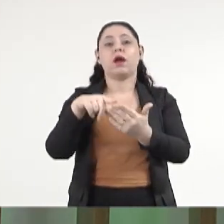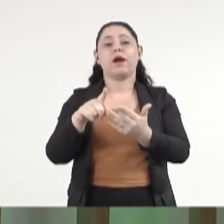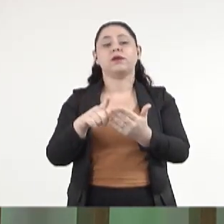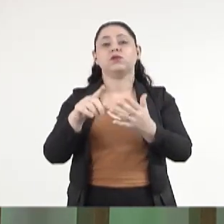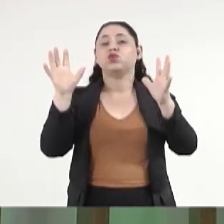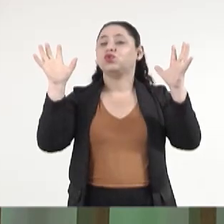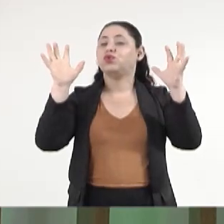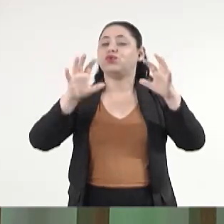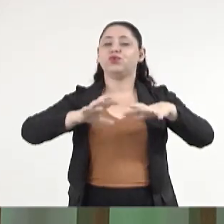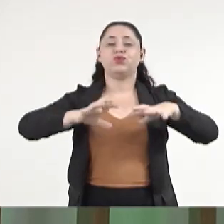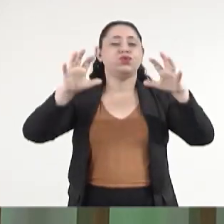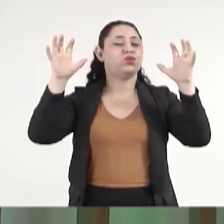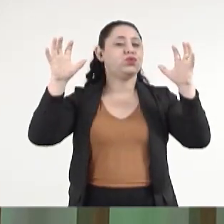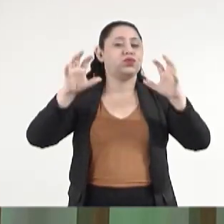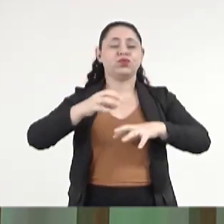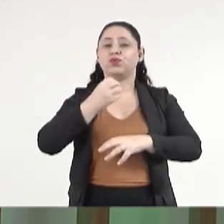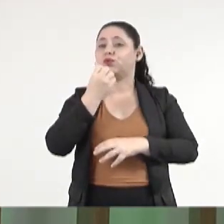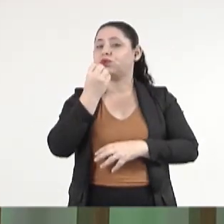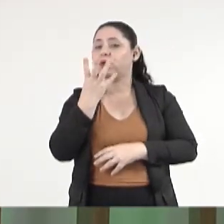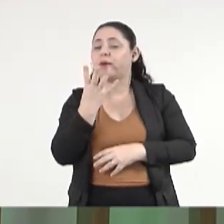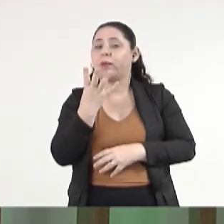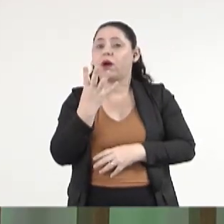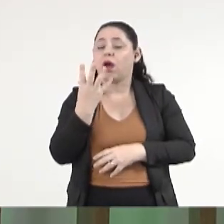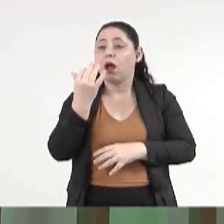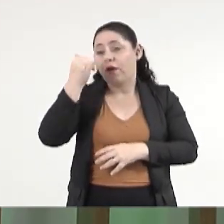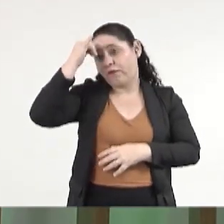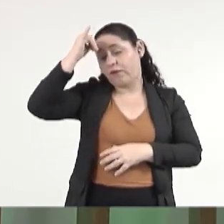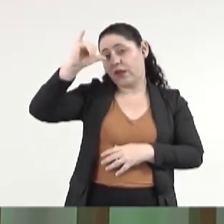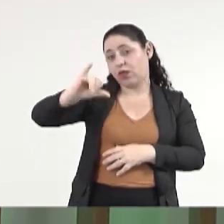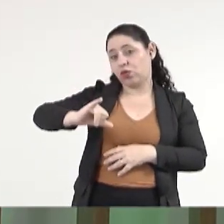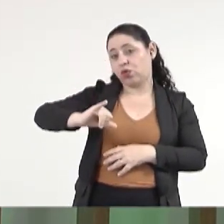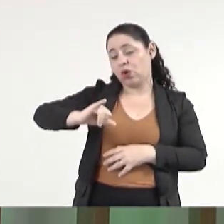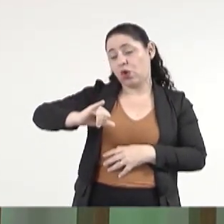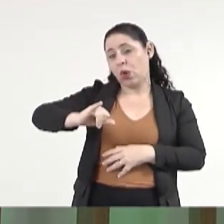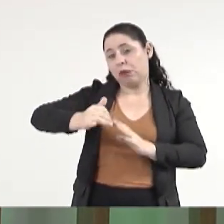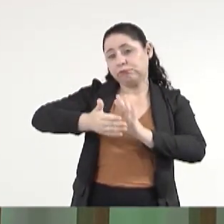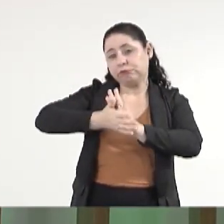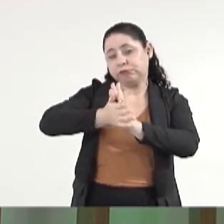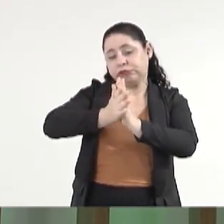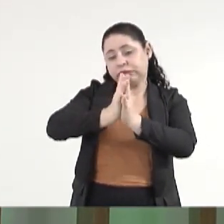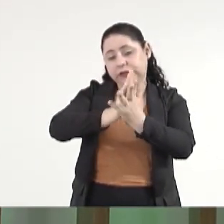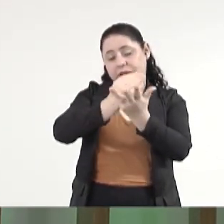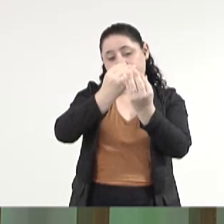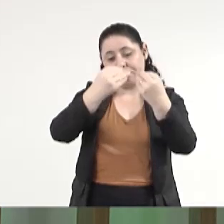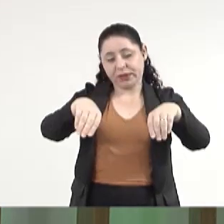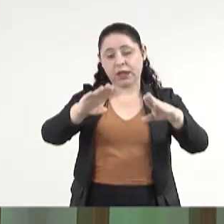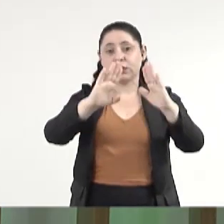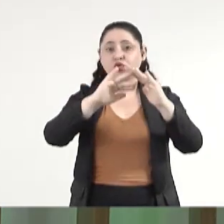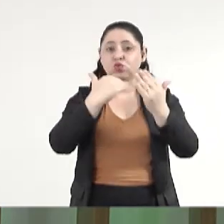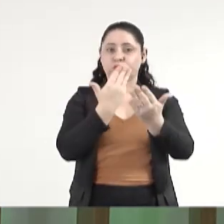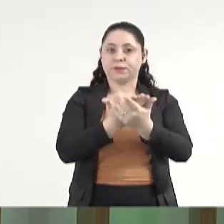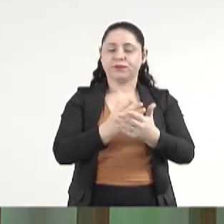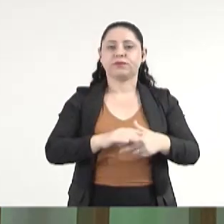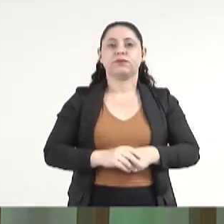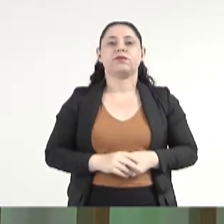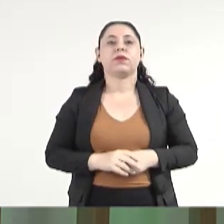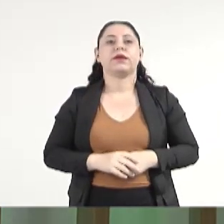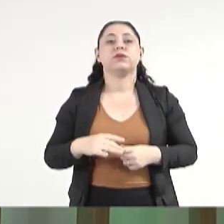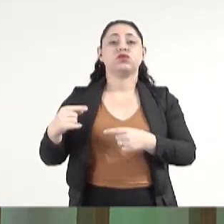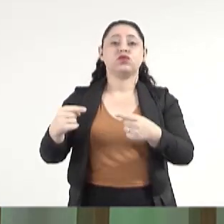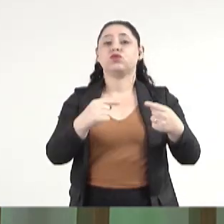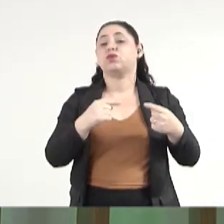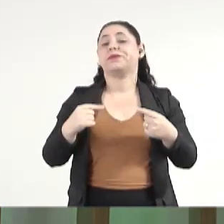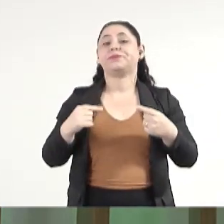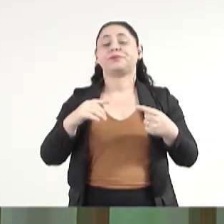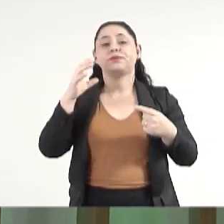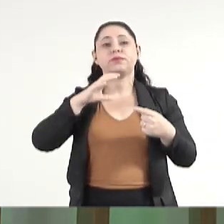que uma chuva abençoada, a senhora tem inclusive usou esse termo, né, evitou uma tragédia maior nessa escola. Bom, a partir de todos esses